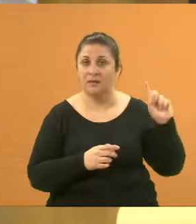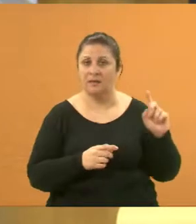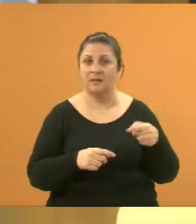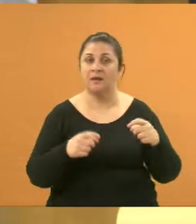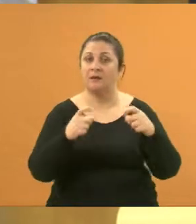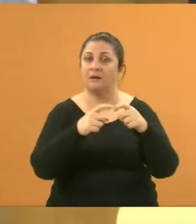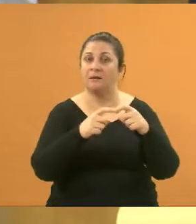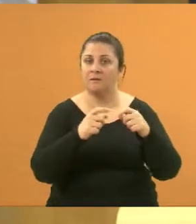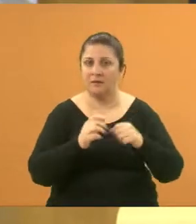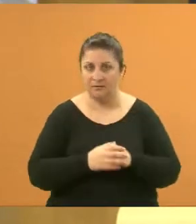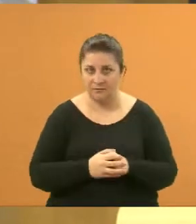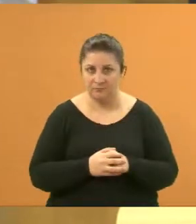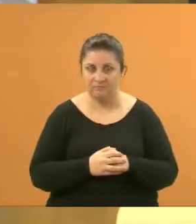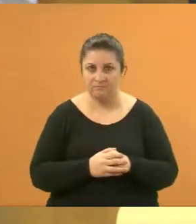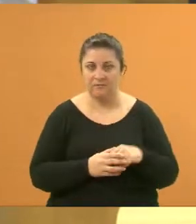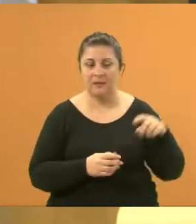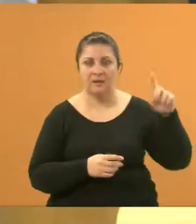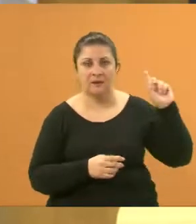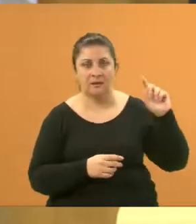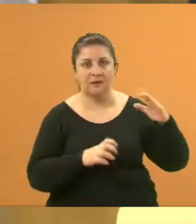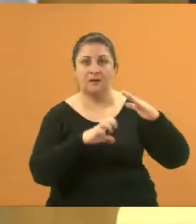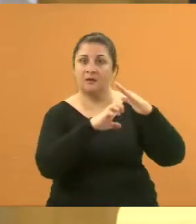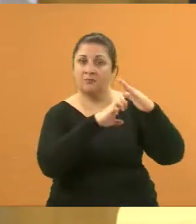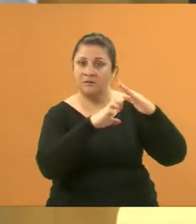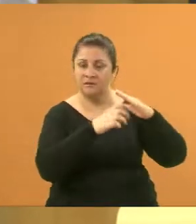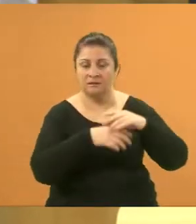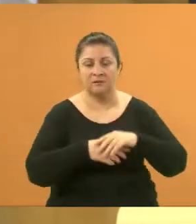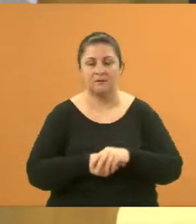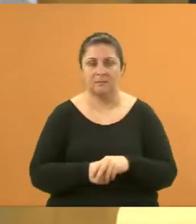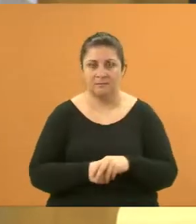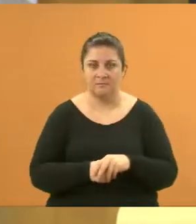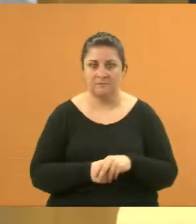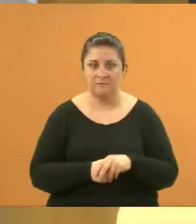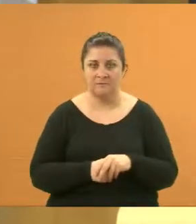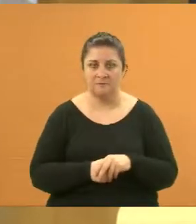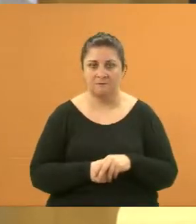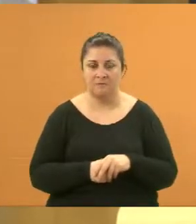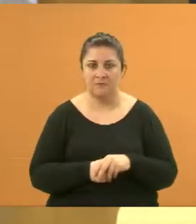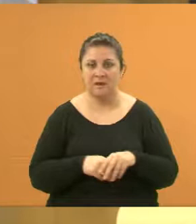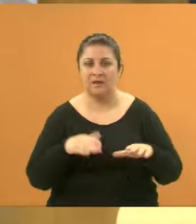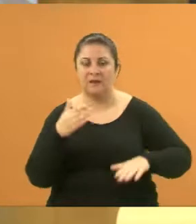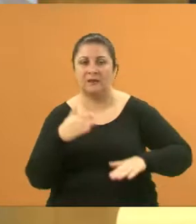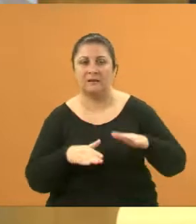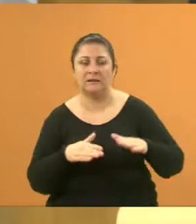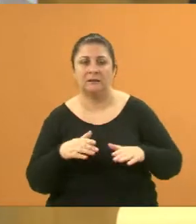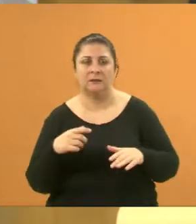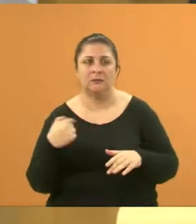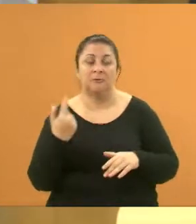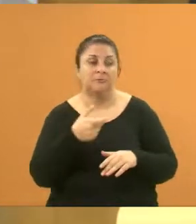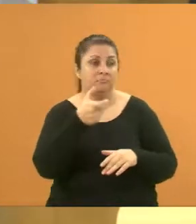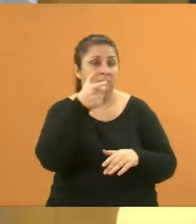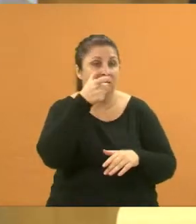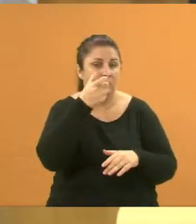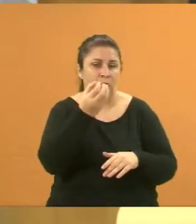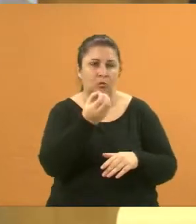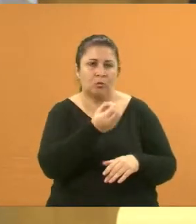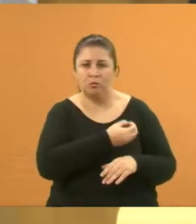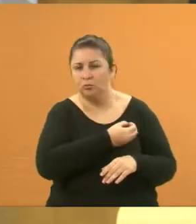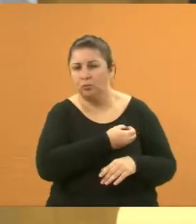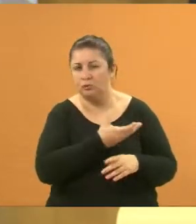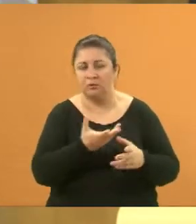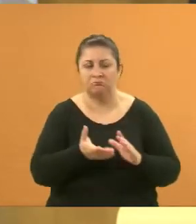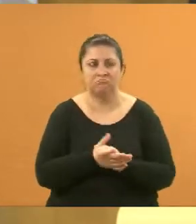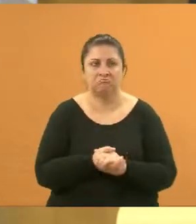sou gestor. Então, muitas vezes, assim, a gente enxerga um número. Vamos